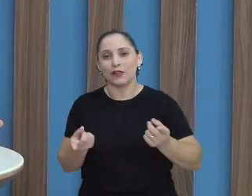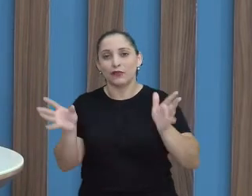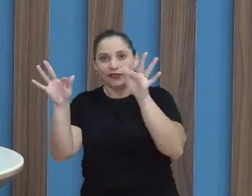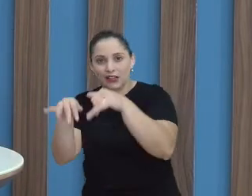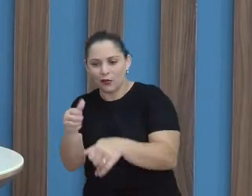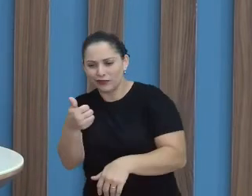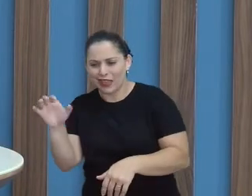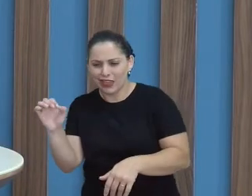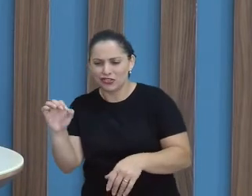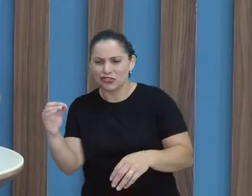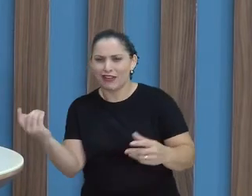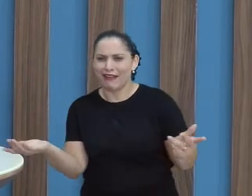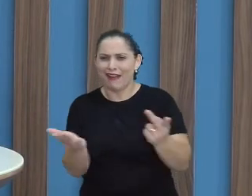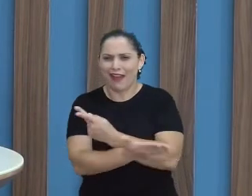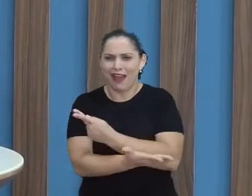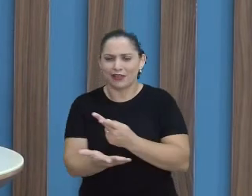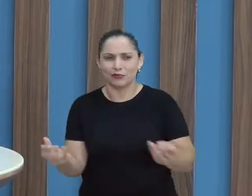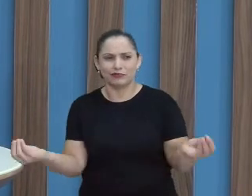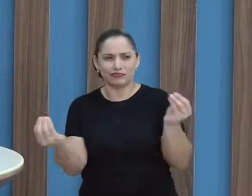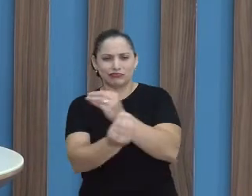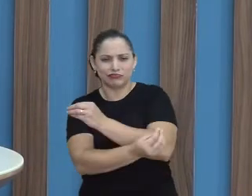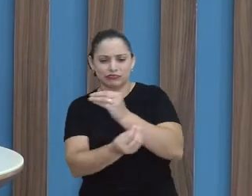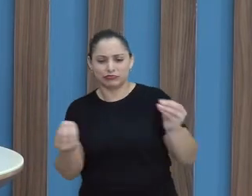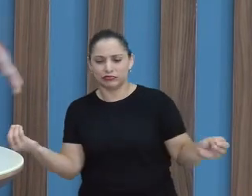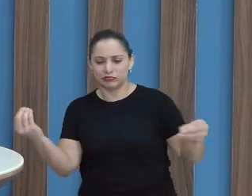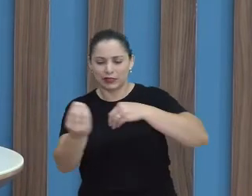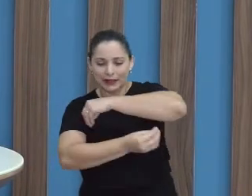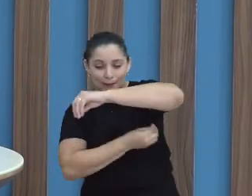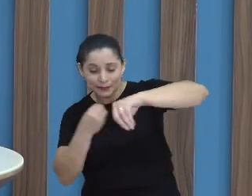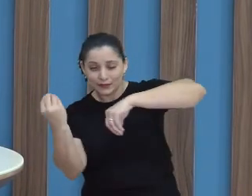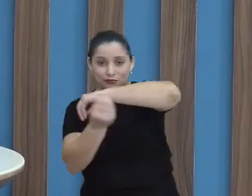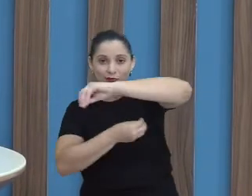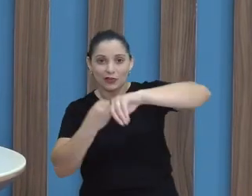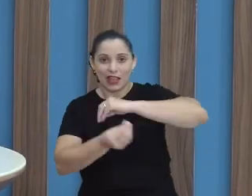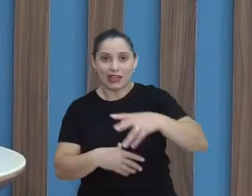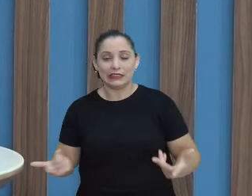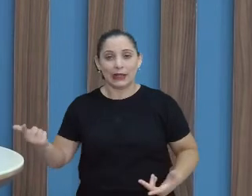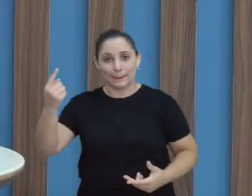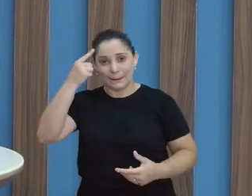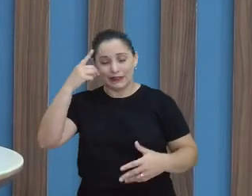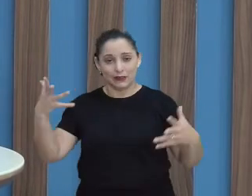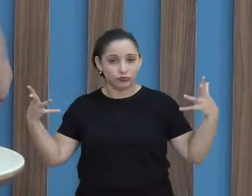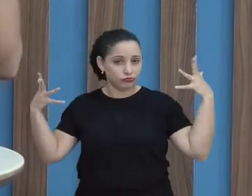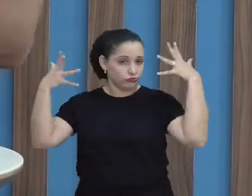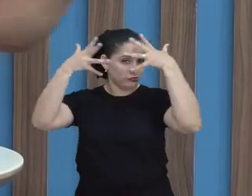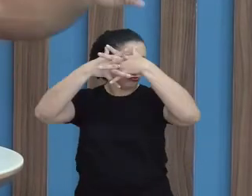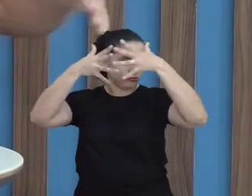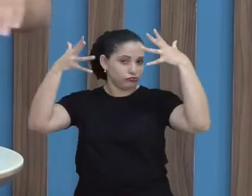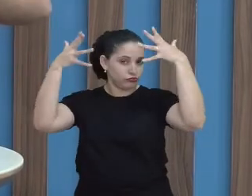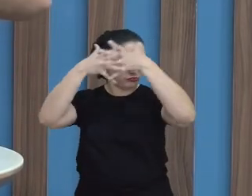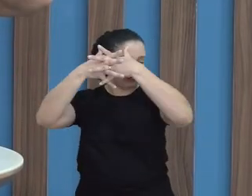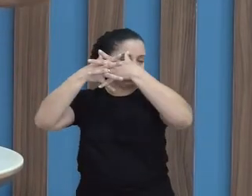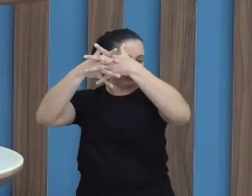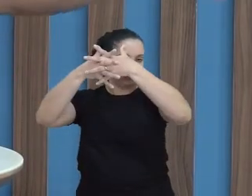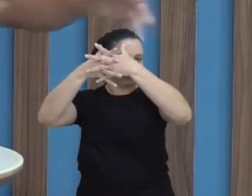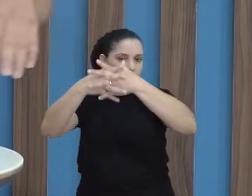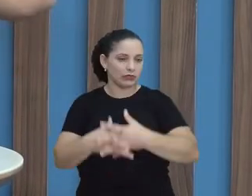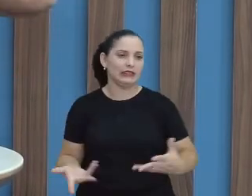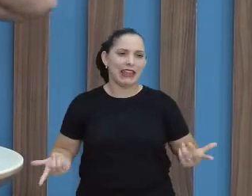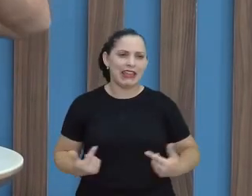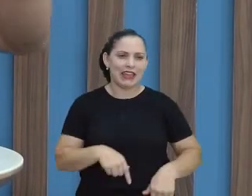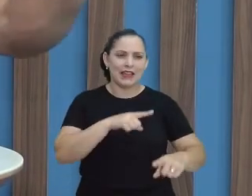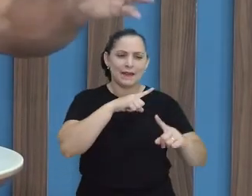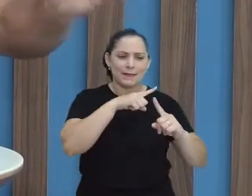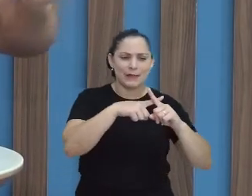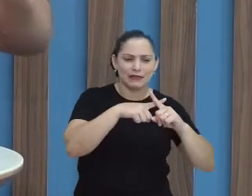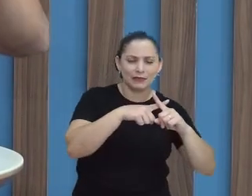raios. Então eles começam a querer confundir a sua mente de qualquer forma, né? Em vez de soma ali, colocam multiplicações, aí